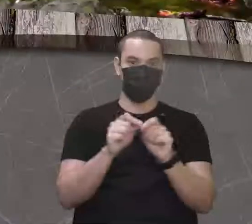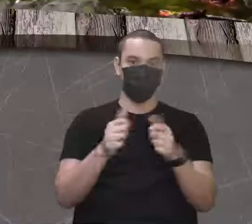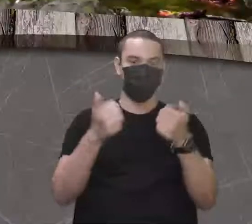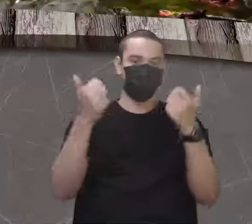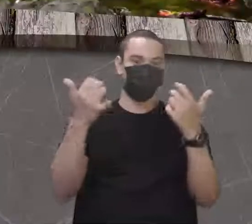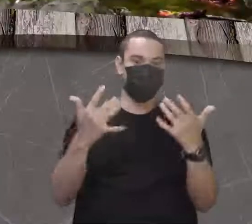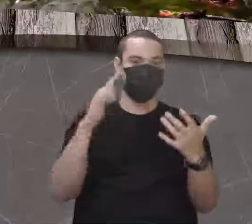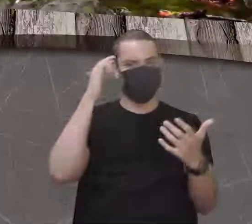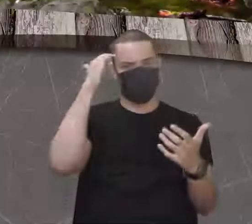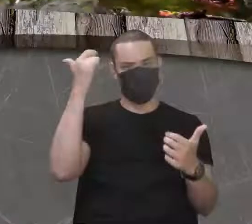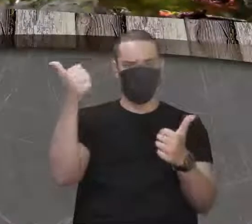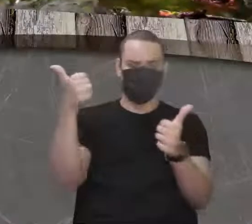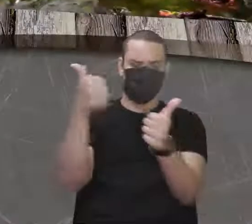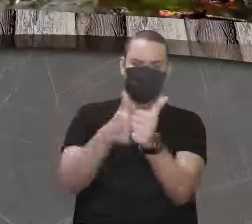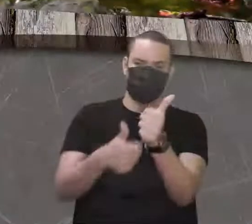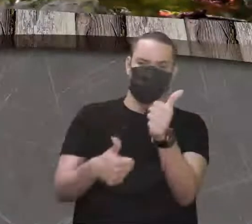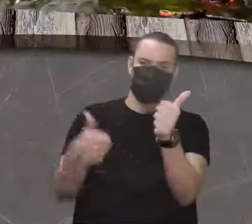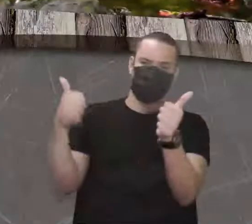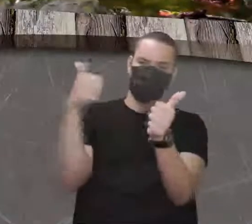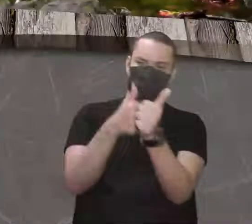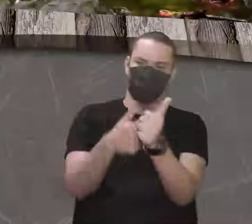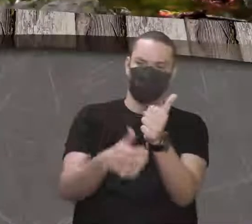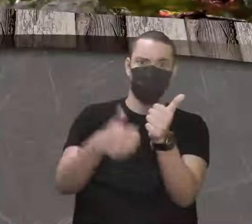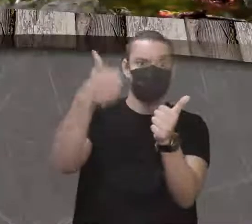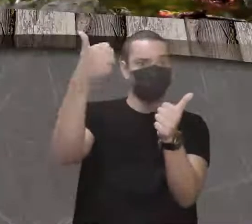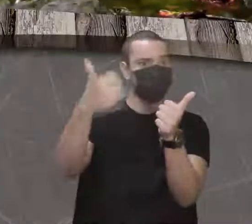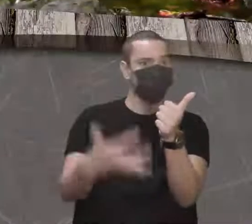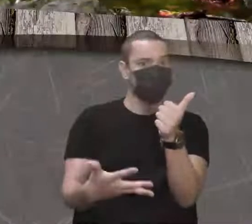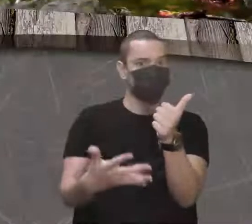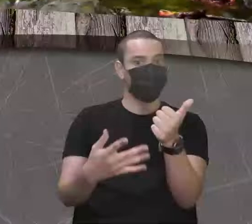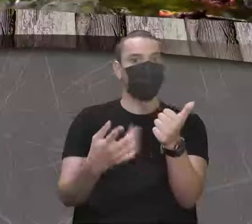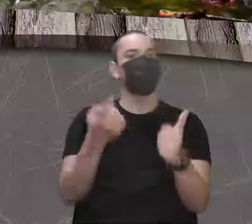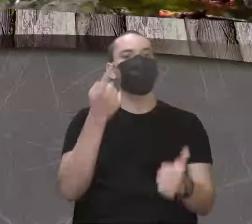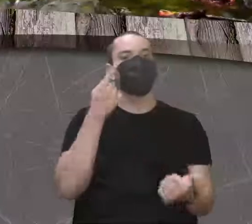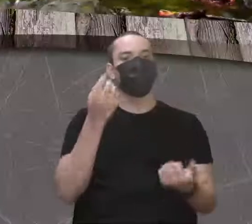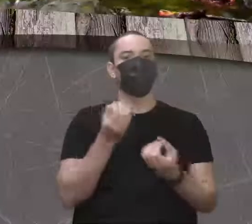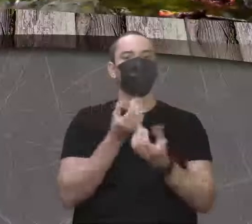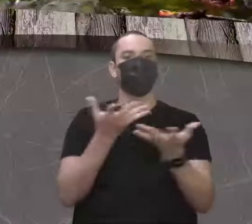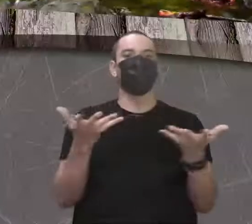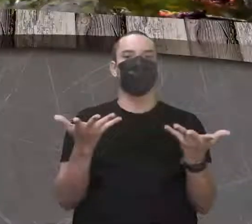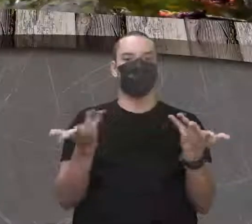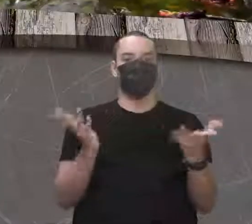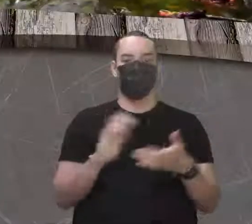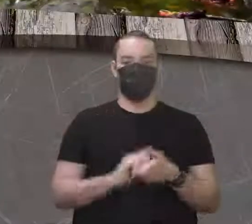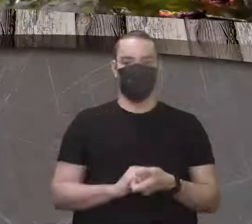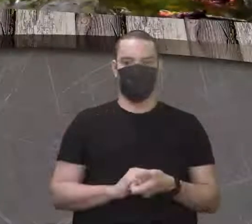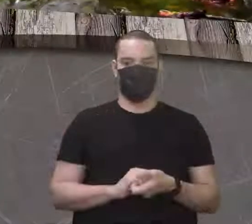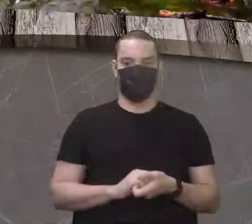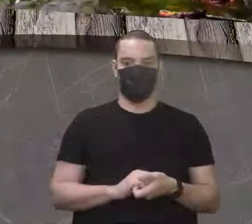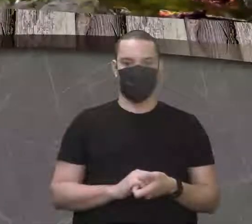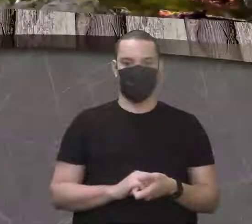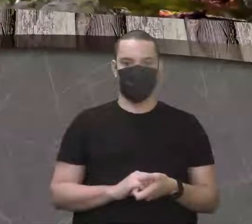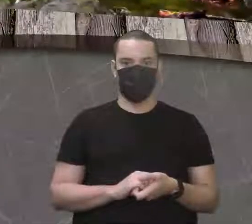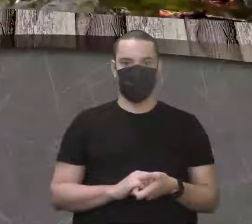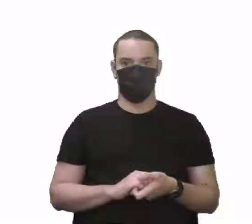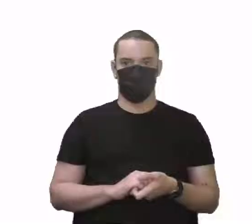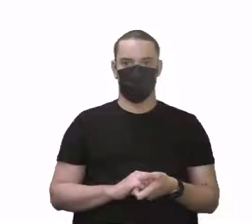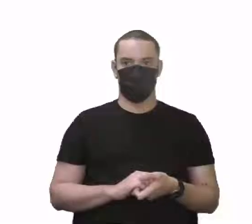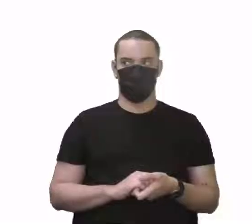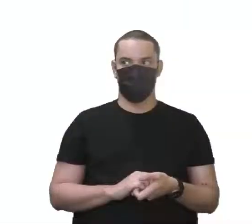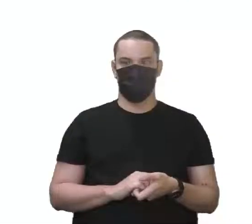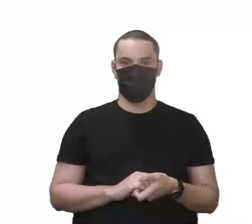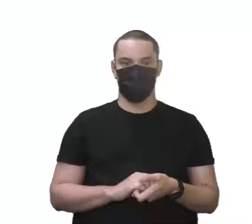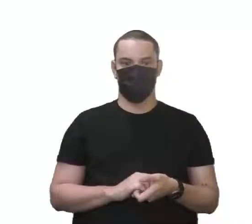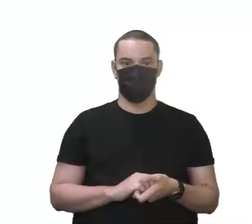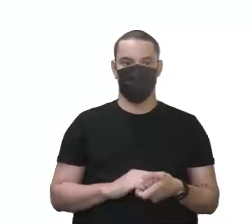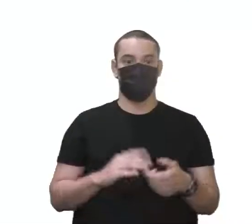Nós batemos na tecla direto sobre isso. Então, olha as informações aqui. Vamos lá? Questão de número, vamos lá,